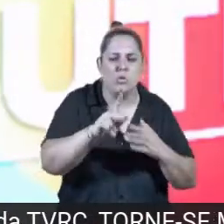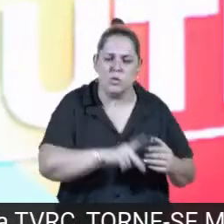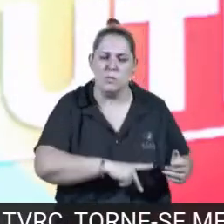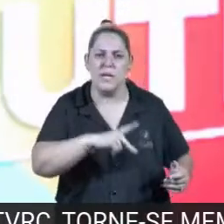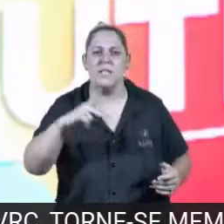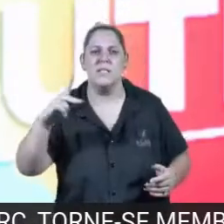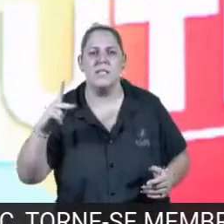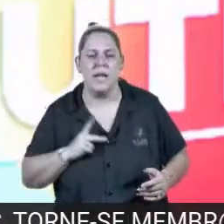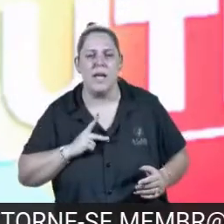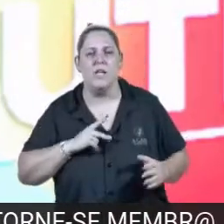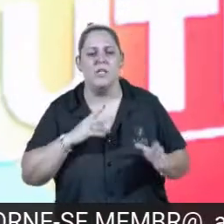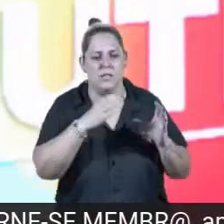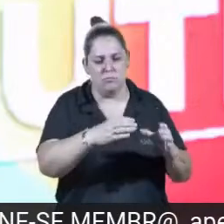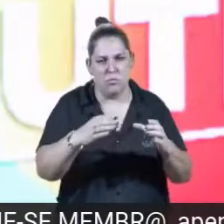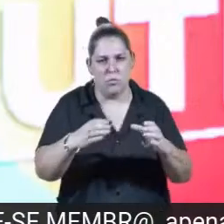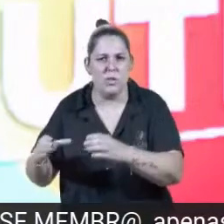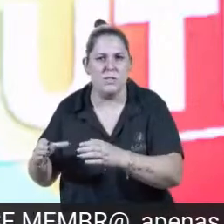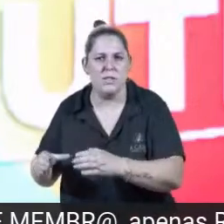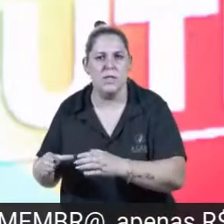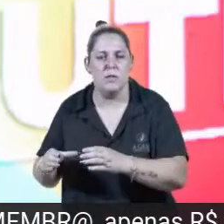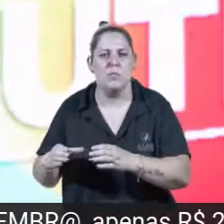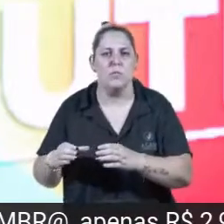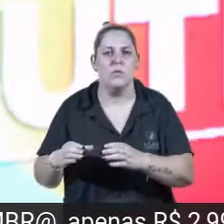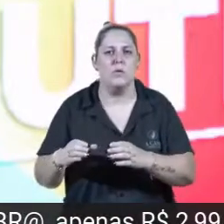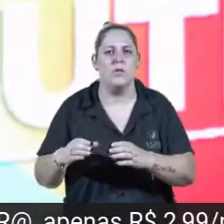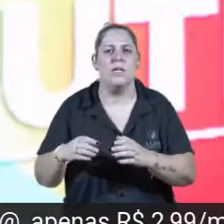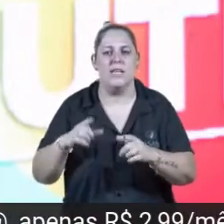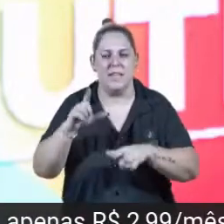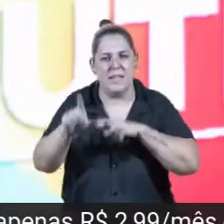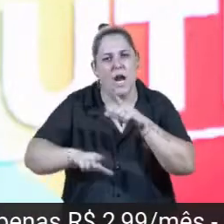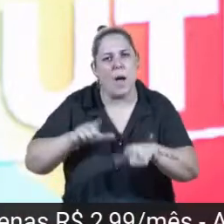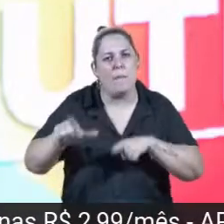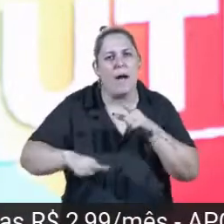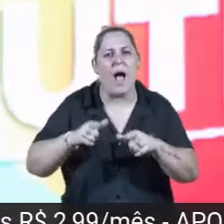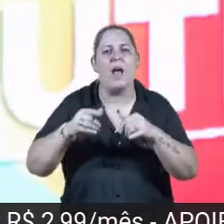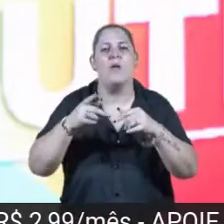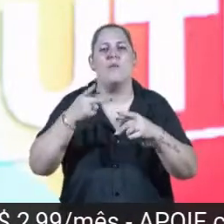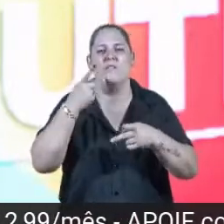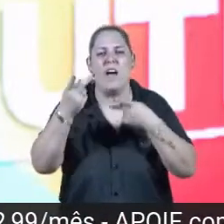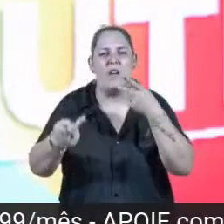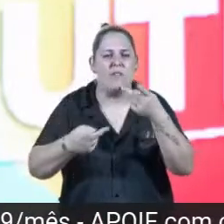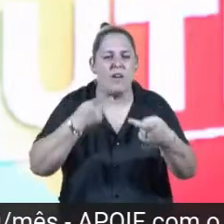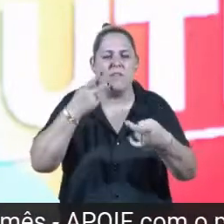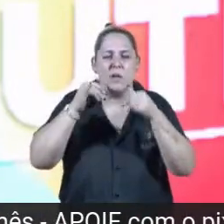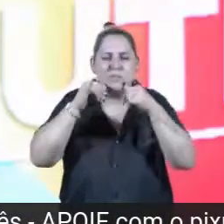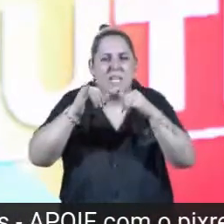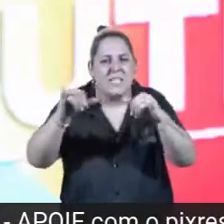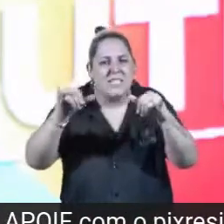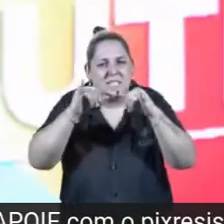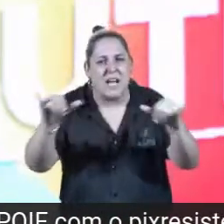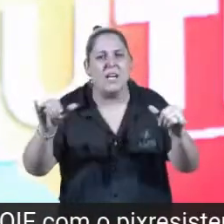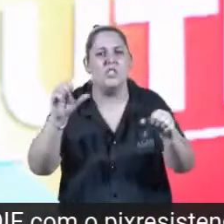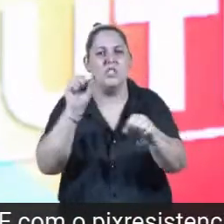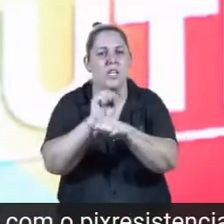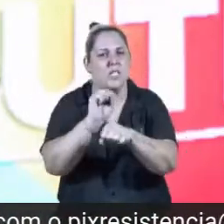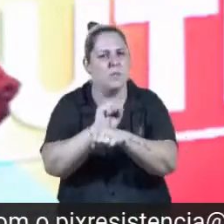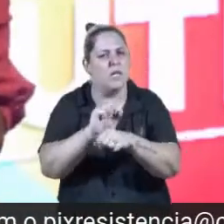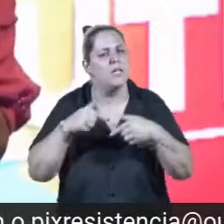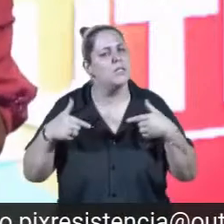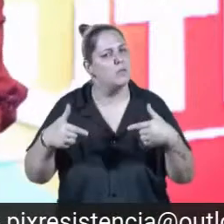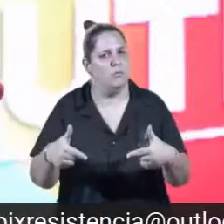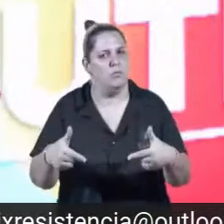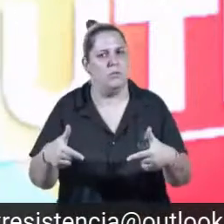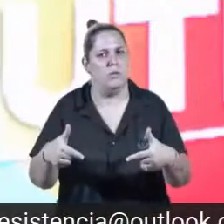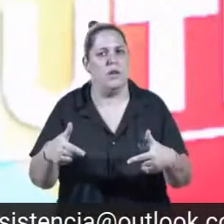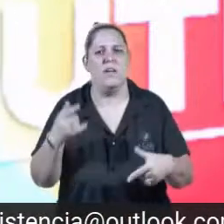dirigentes municipais, que levam consigo essa mensagem de esperança e resistência. E para